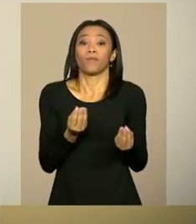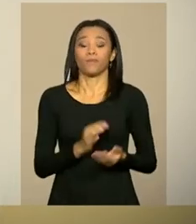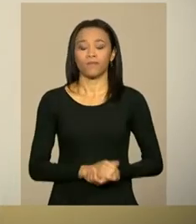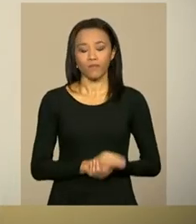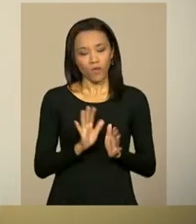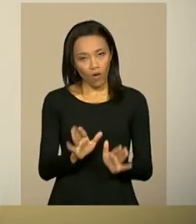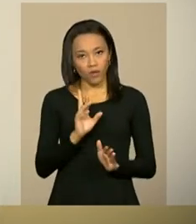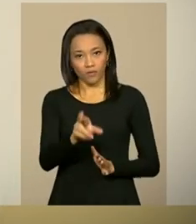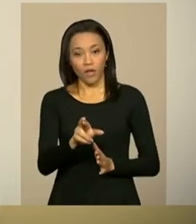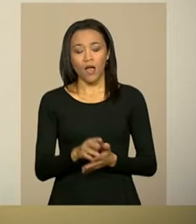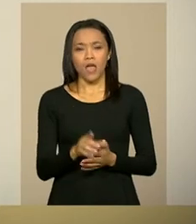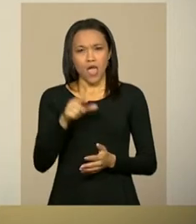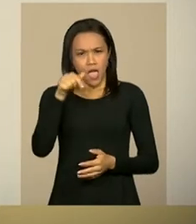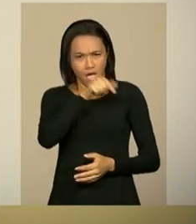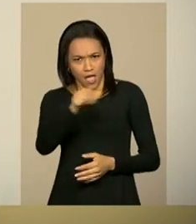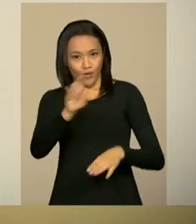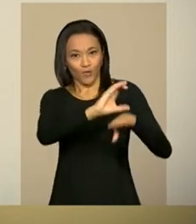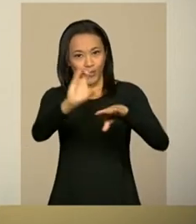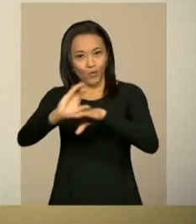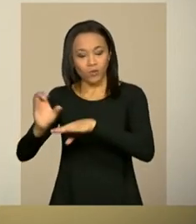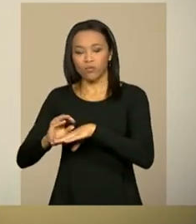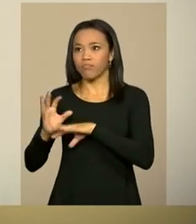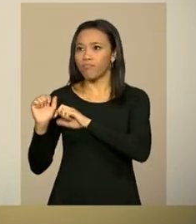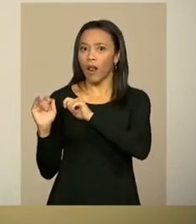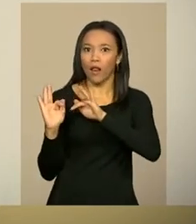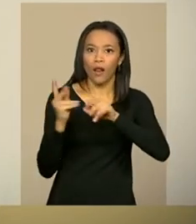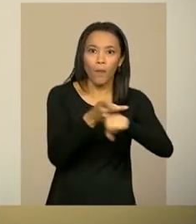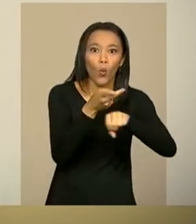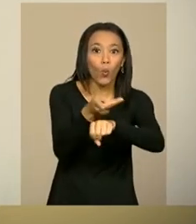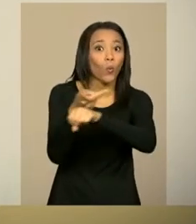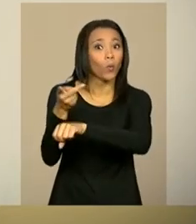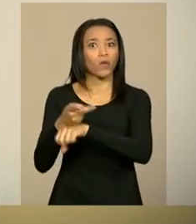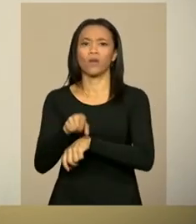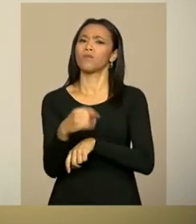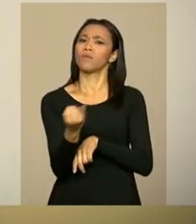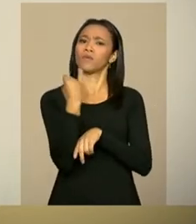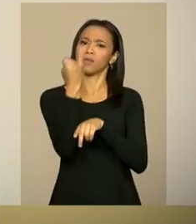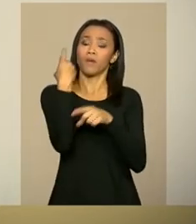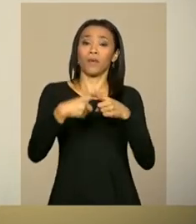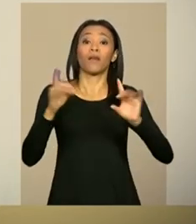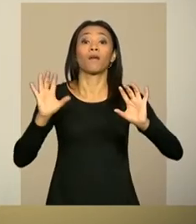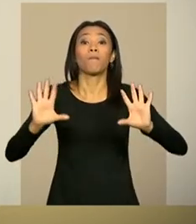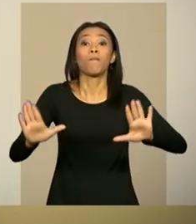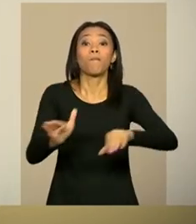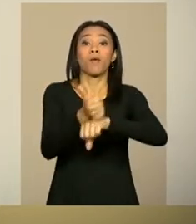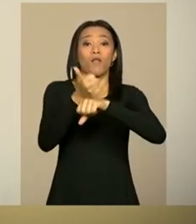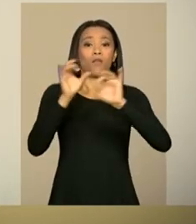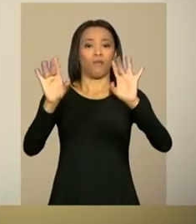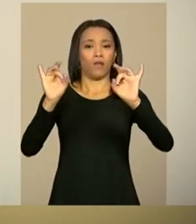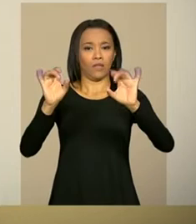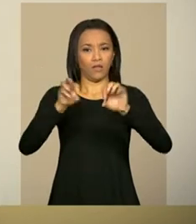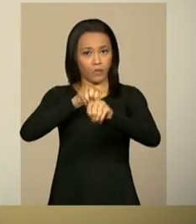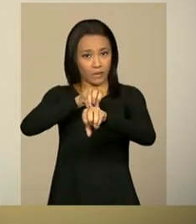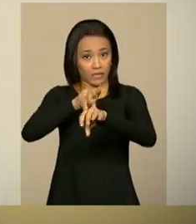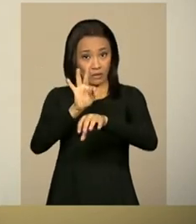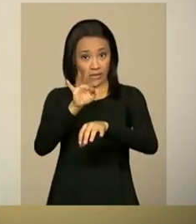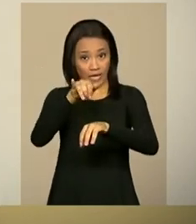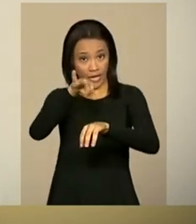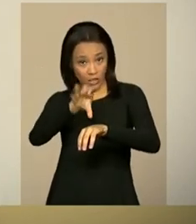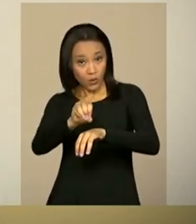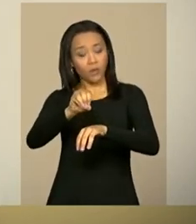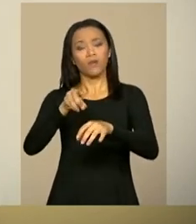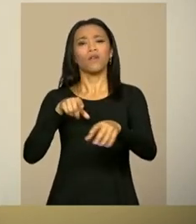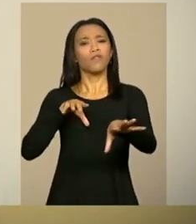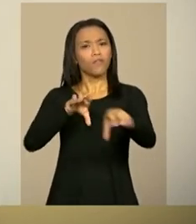Luciano esses cursos têm tido uma grande procura são importantíssimos porque melhora a qualidade do ensino técnico e forma